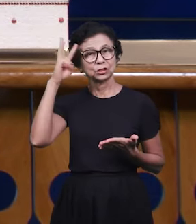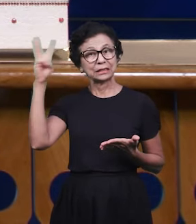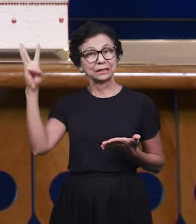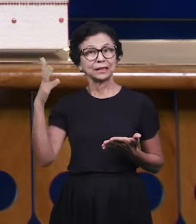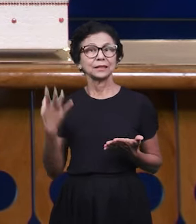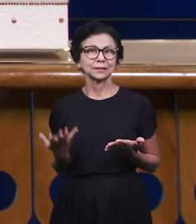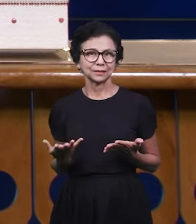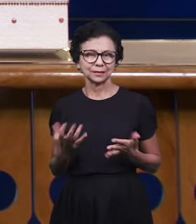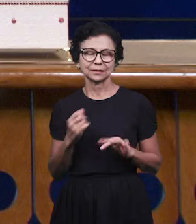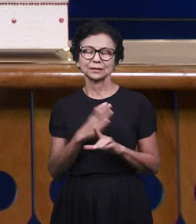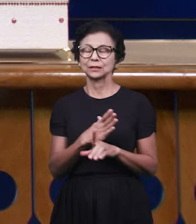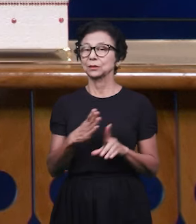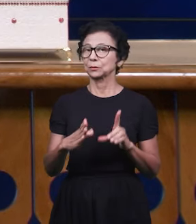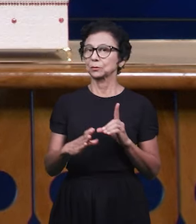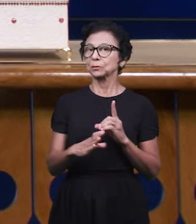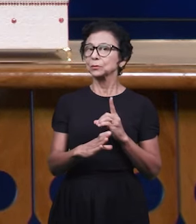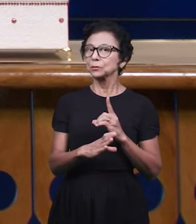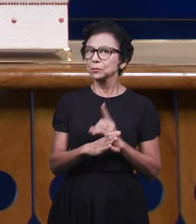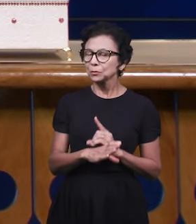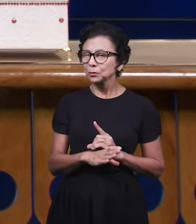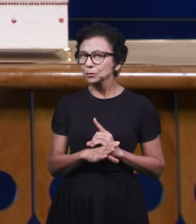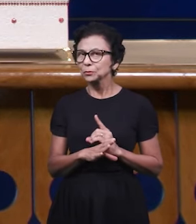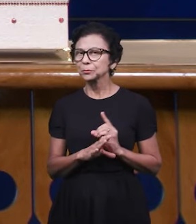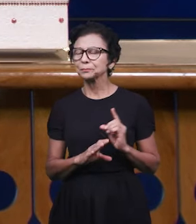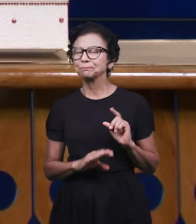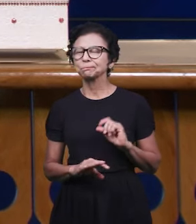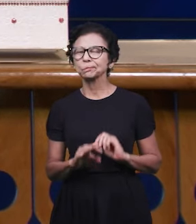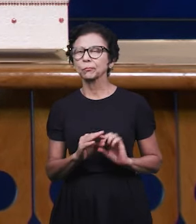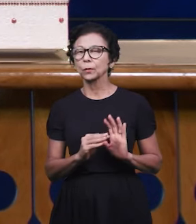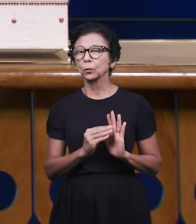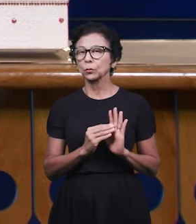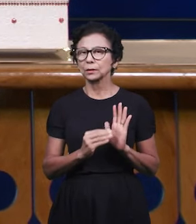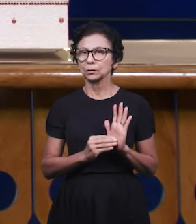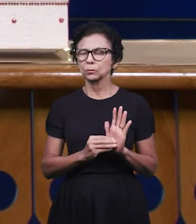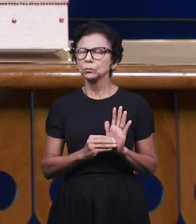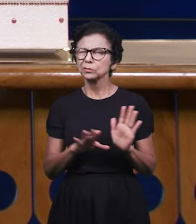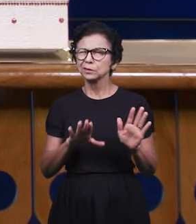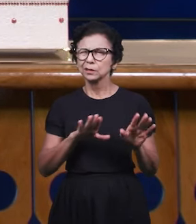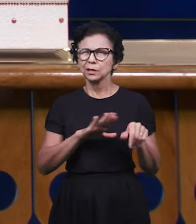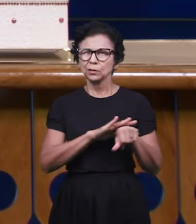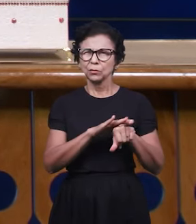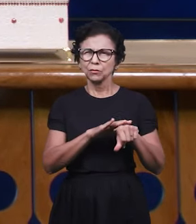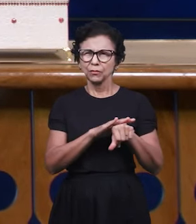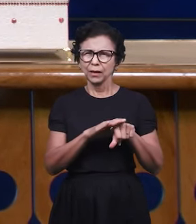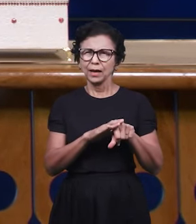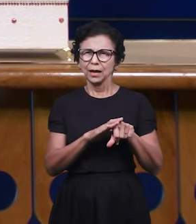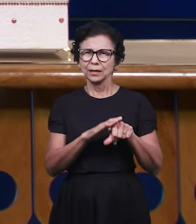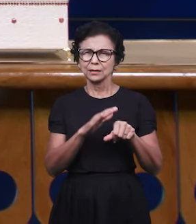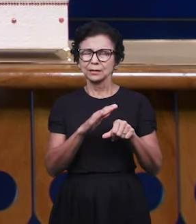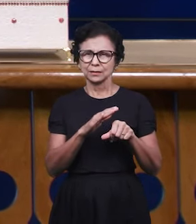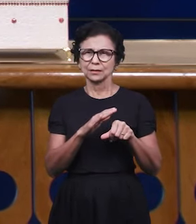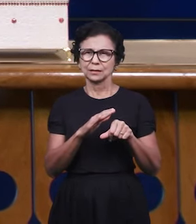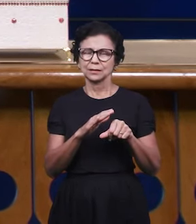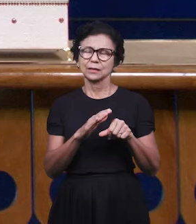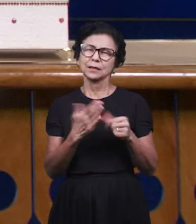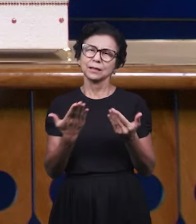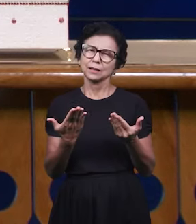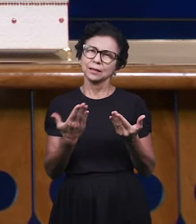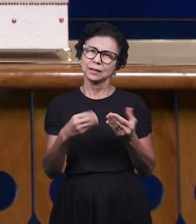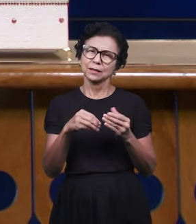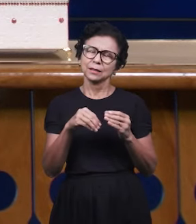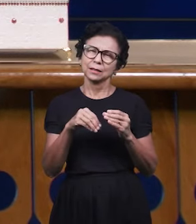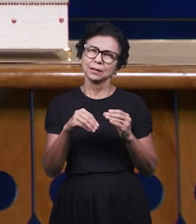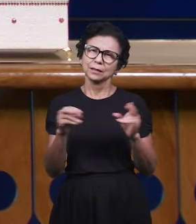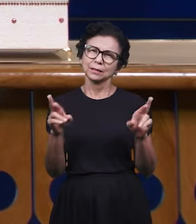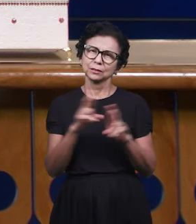terça-feira, um culto no qual aquele conteúdo, aquele programa, Conversas Bíblicas, está inserido. É um culto doutrinário, é um